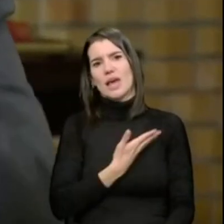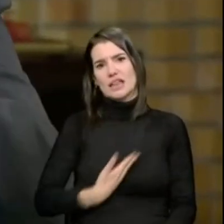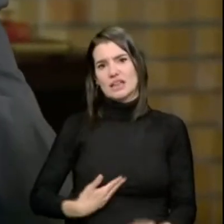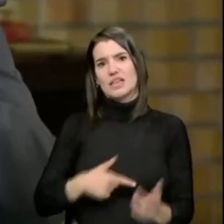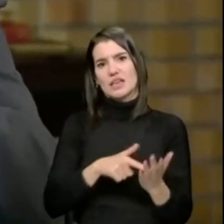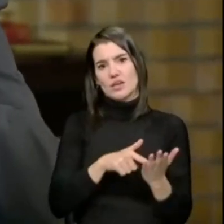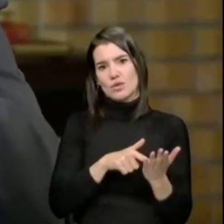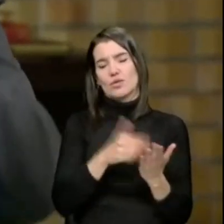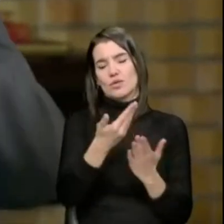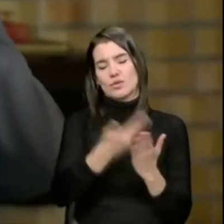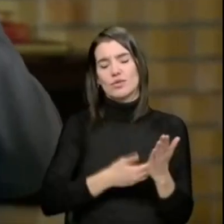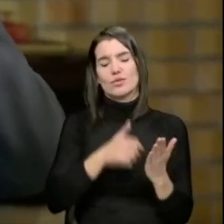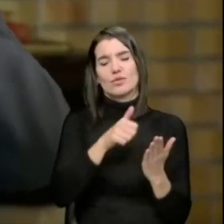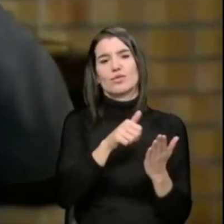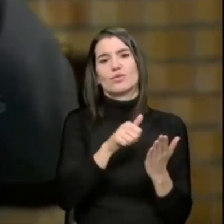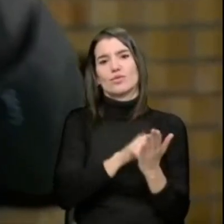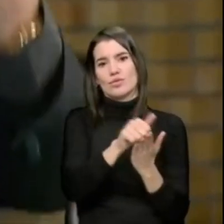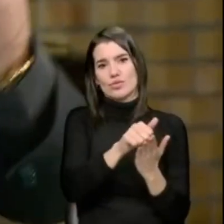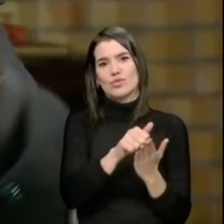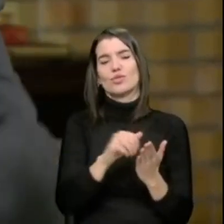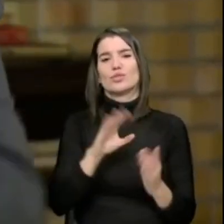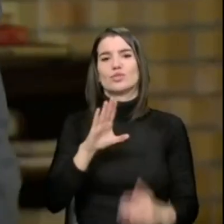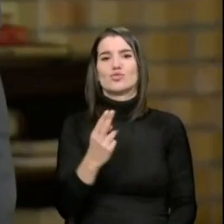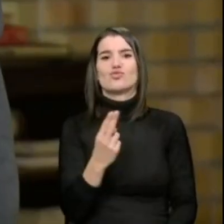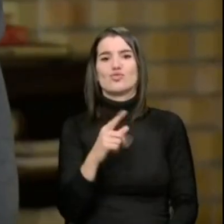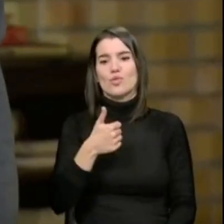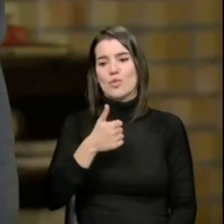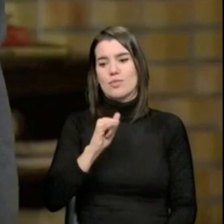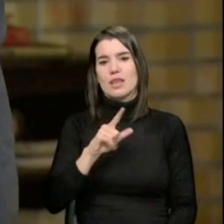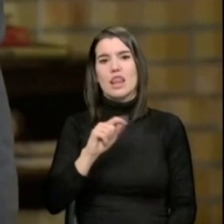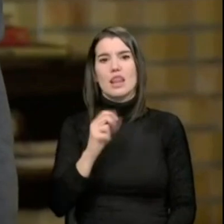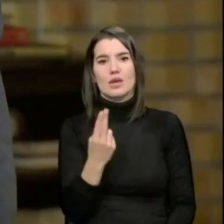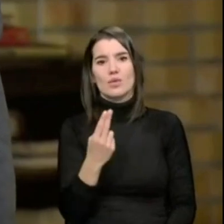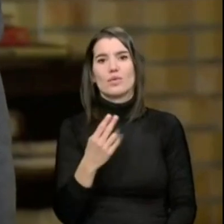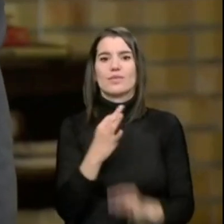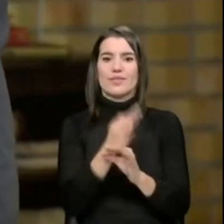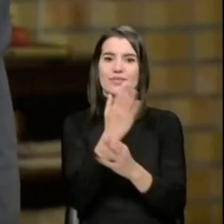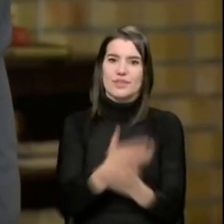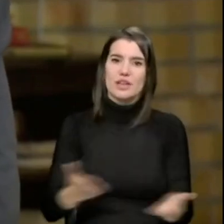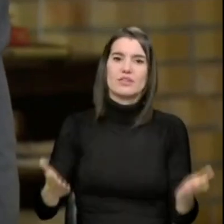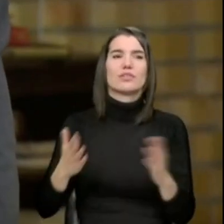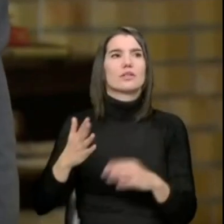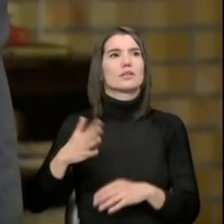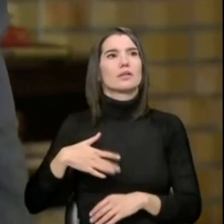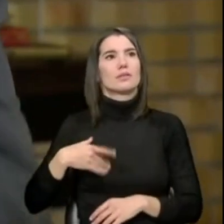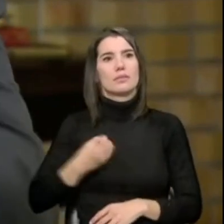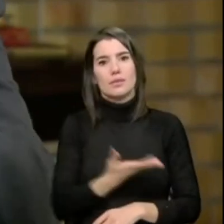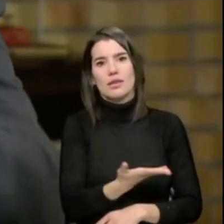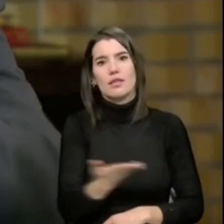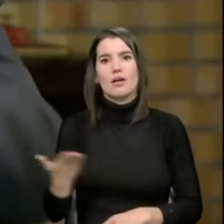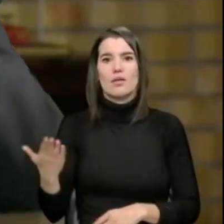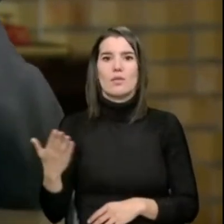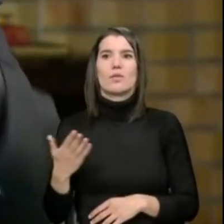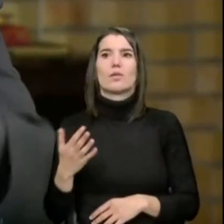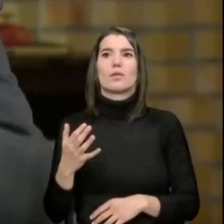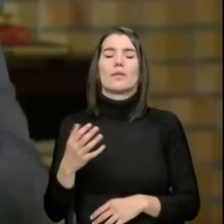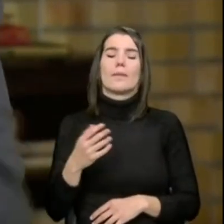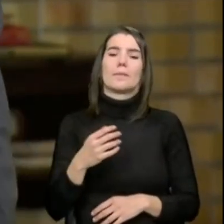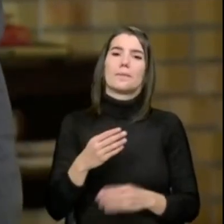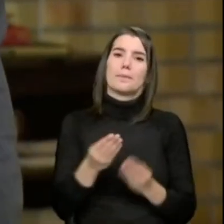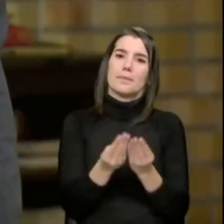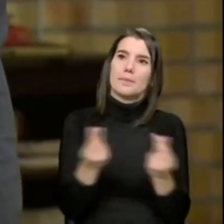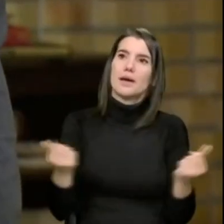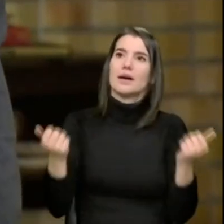Testamento, do jubileu, que é um momento de festa, de perdão, de reconciliação, de